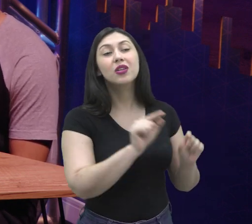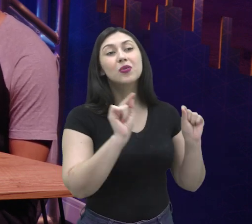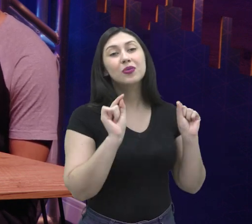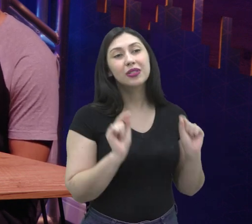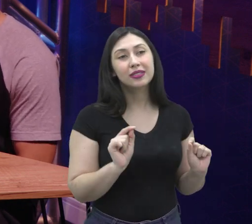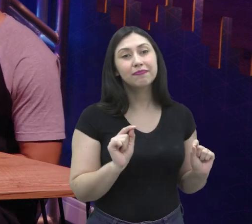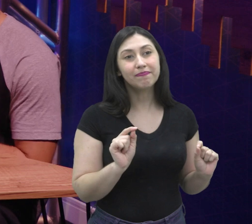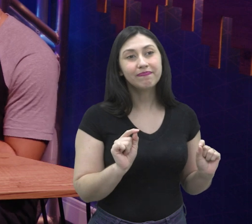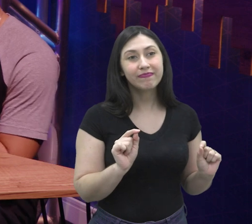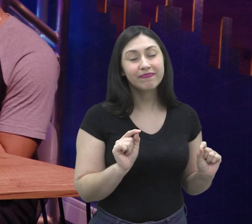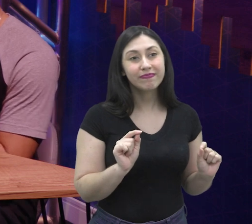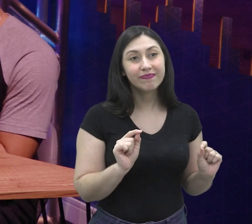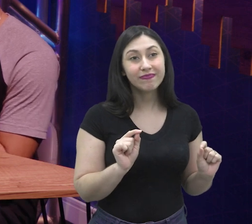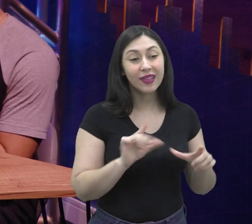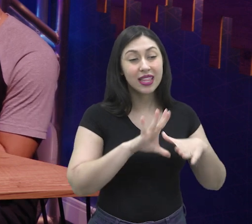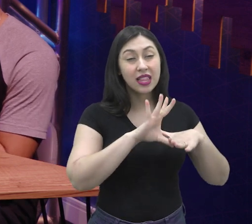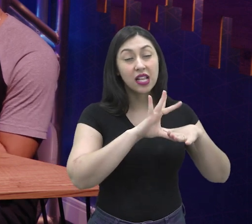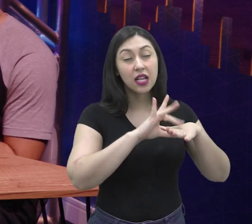foi a